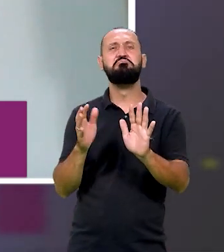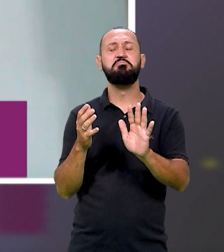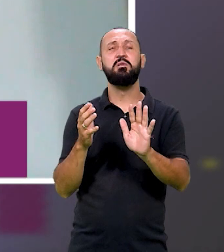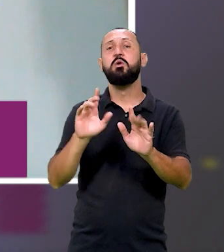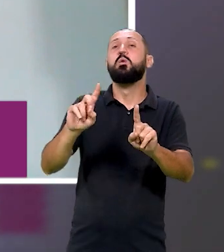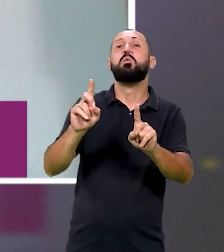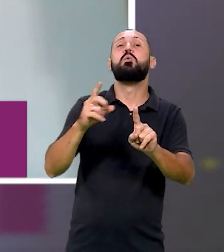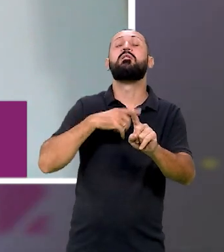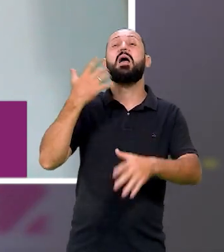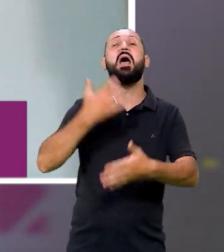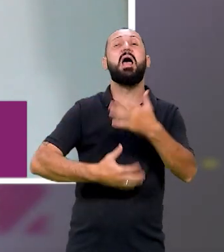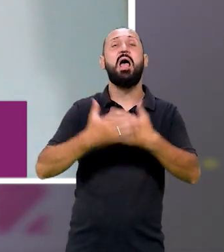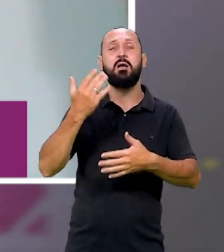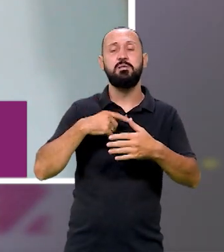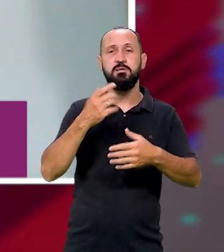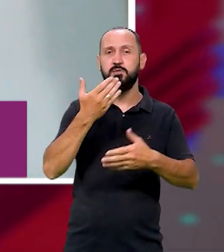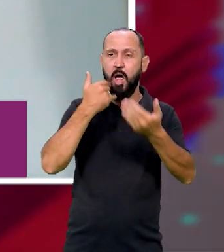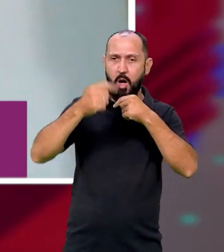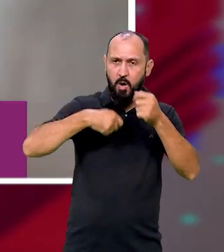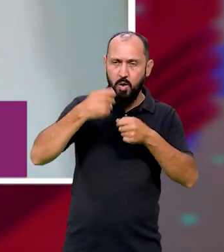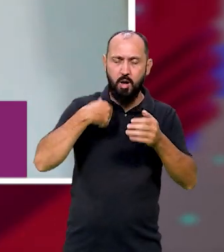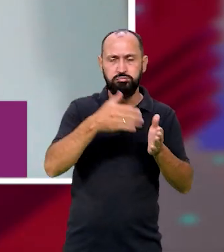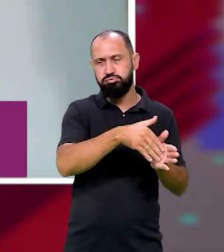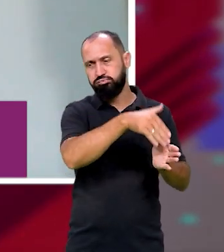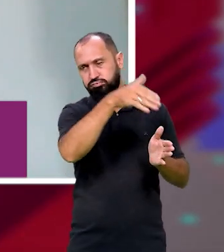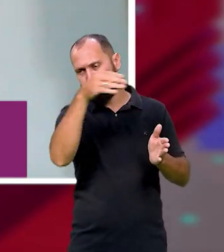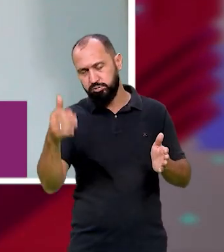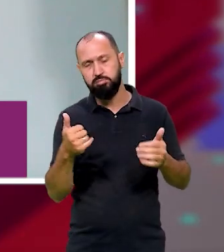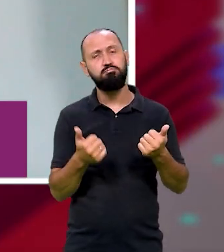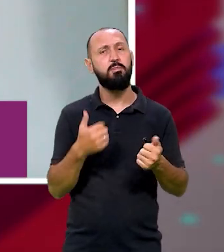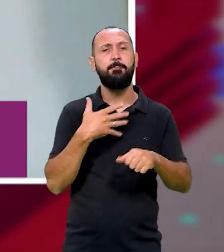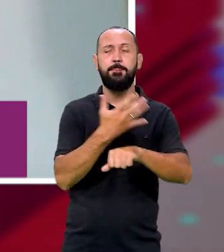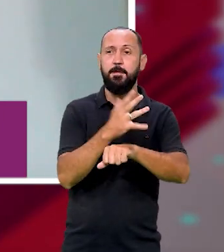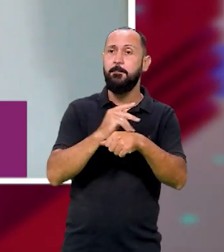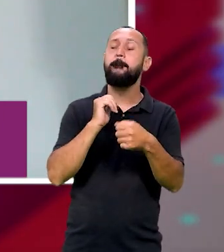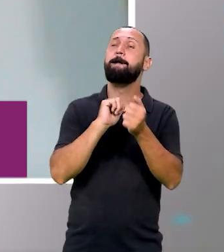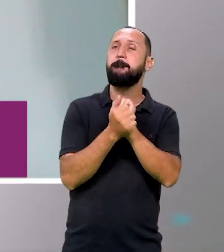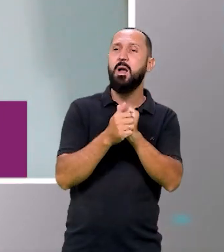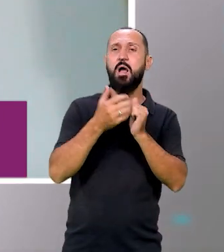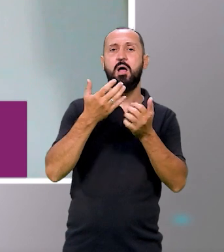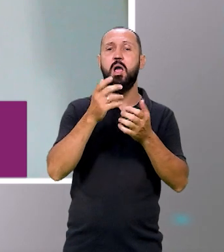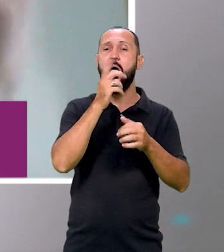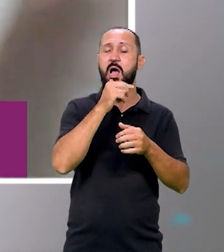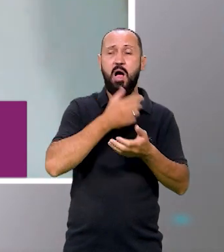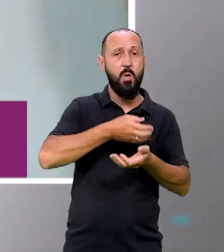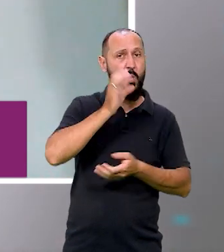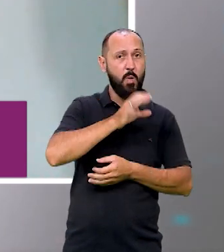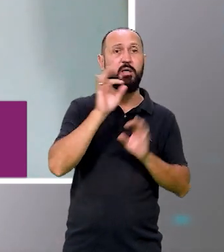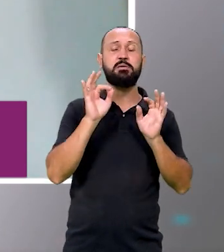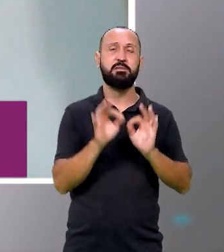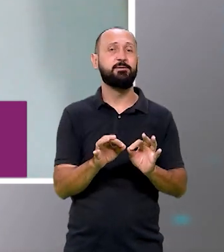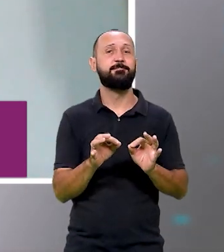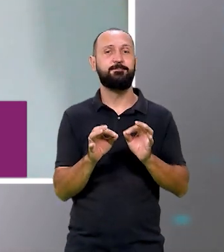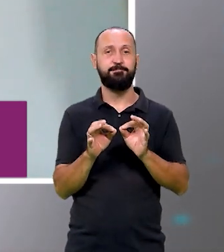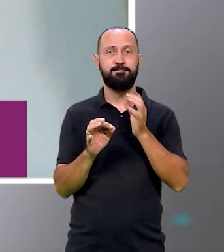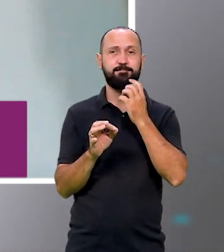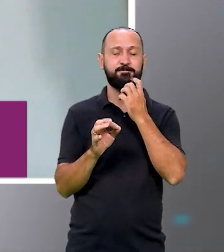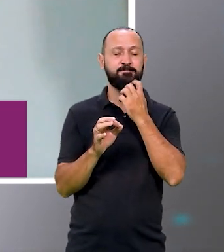né, não é isso que vai atrapalhar. Se você se alimentar bem ao longo do dia, praticar atividade física, ingerir água na